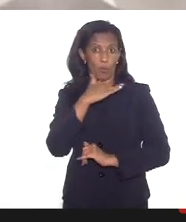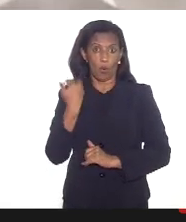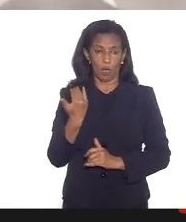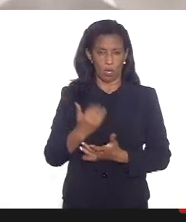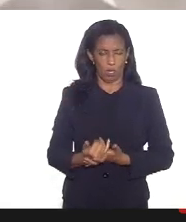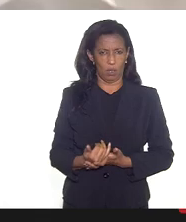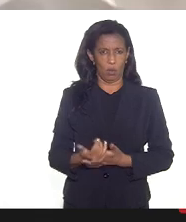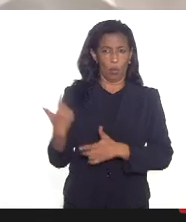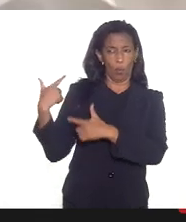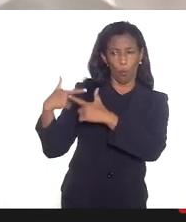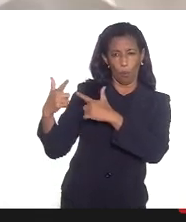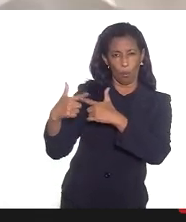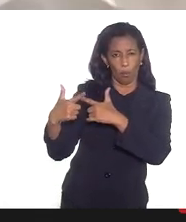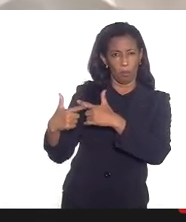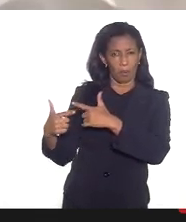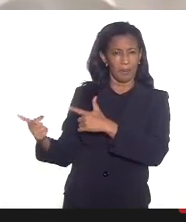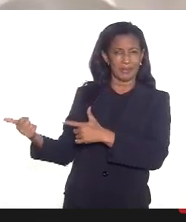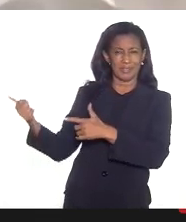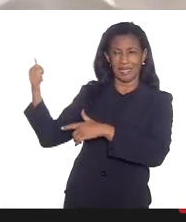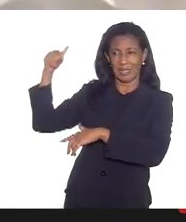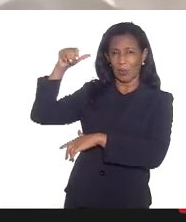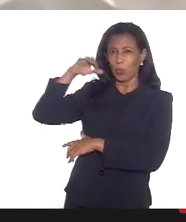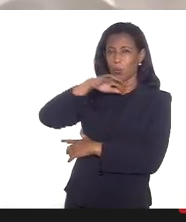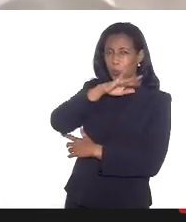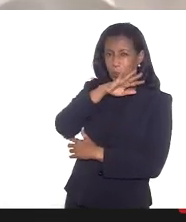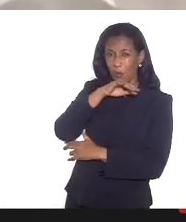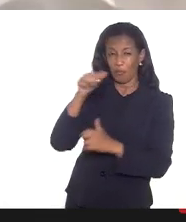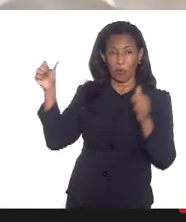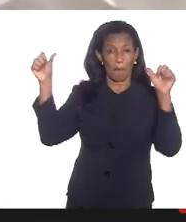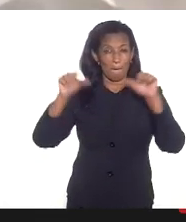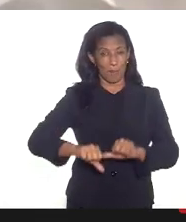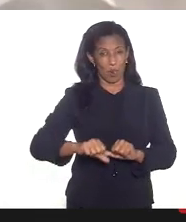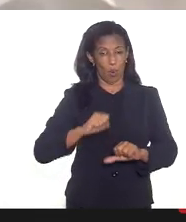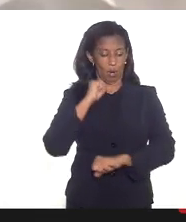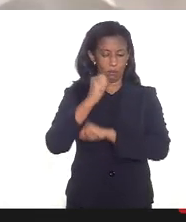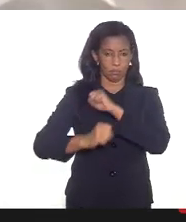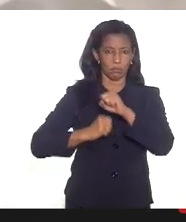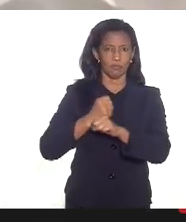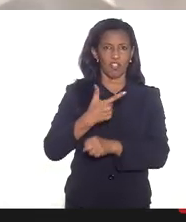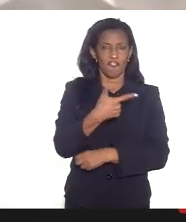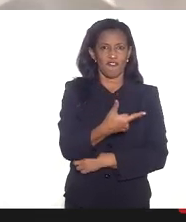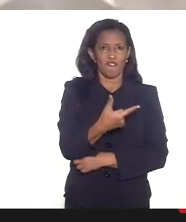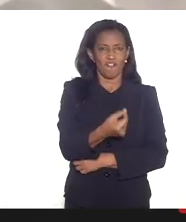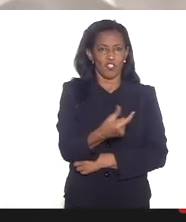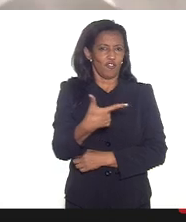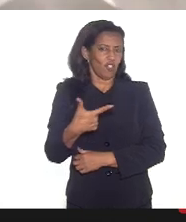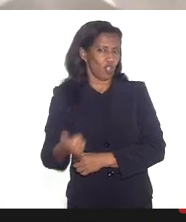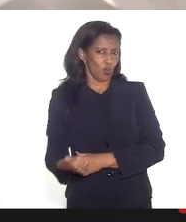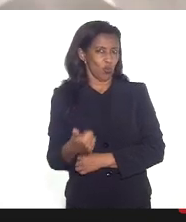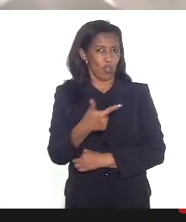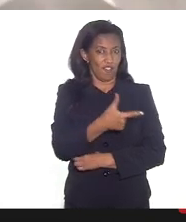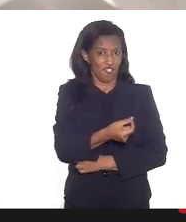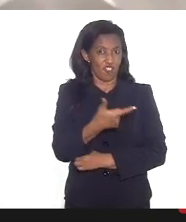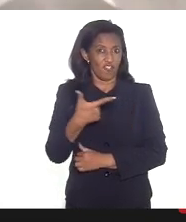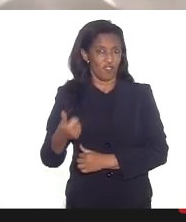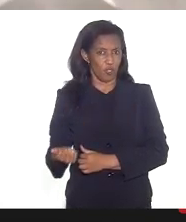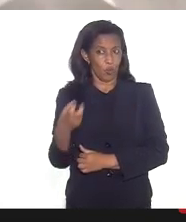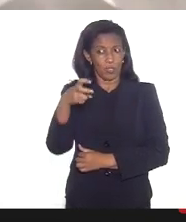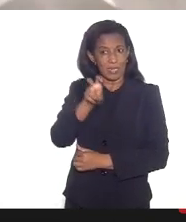situação que já era grave ficou um pouco pior em 2021 porque em 2021 dos